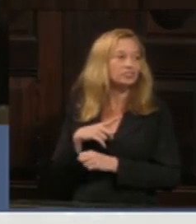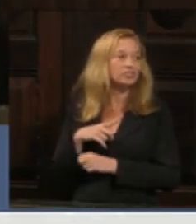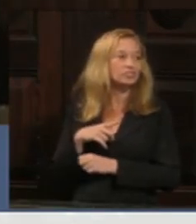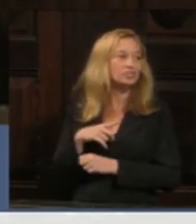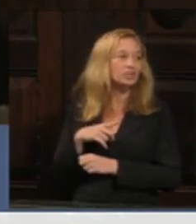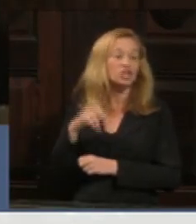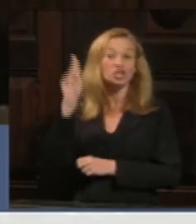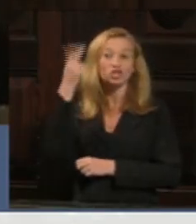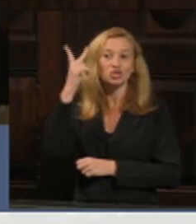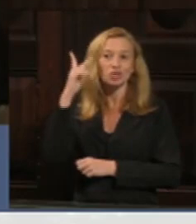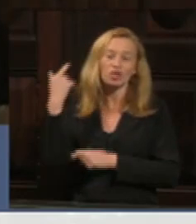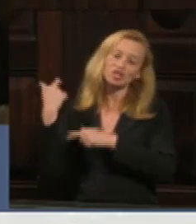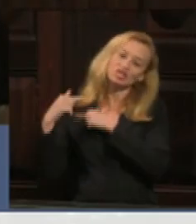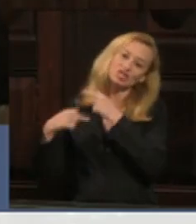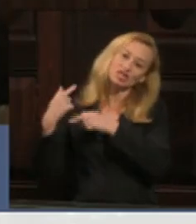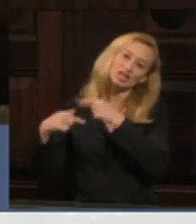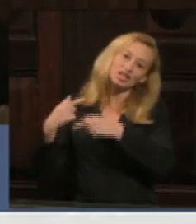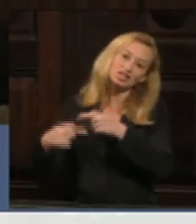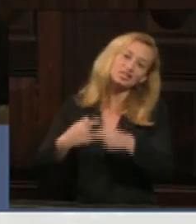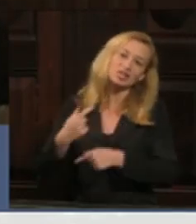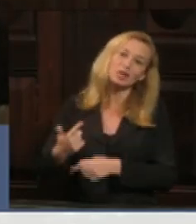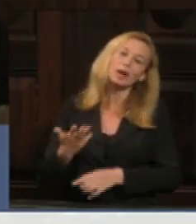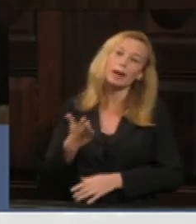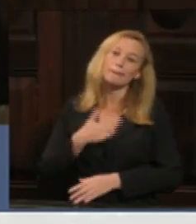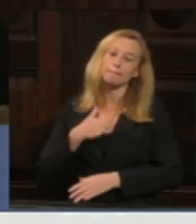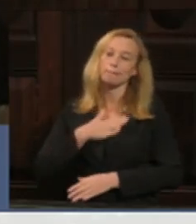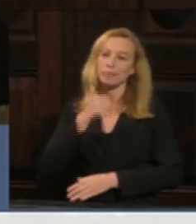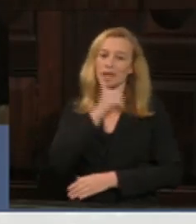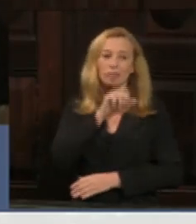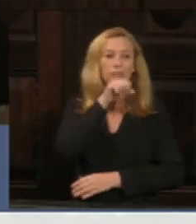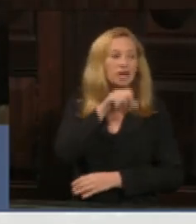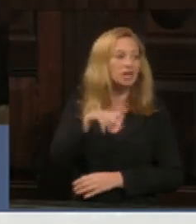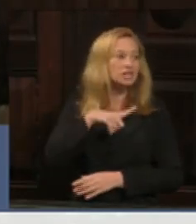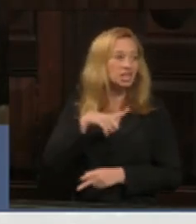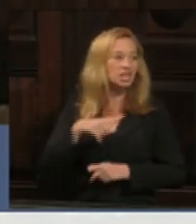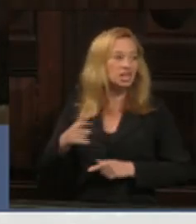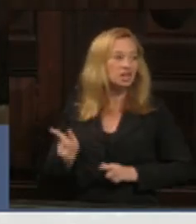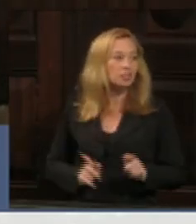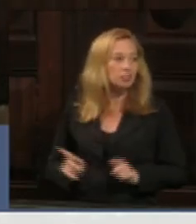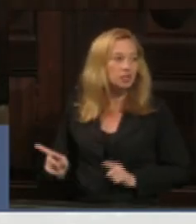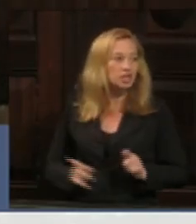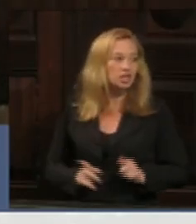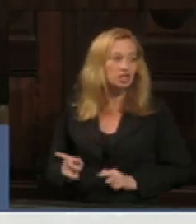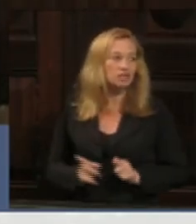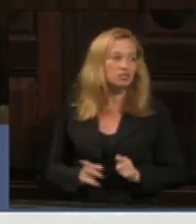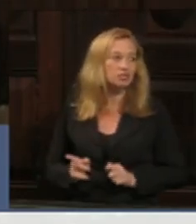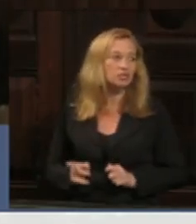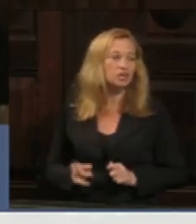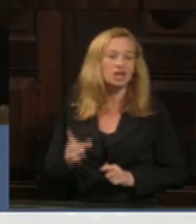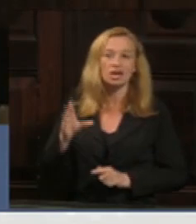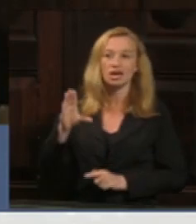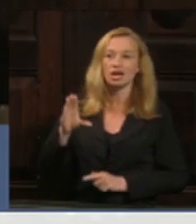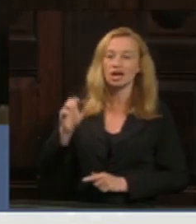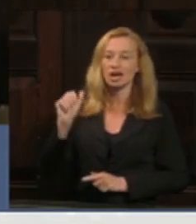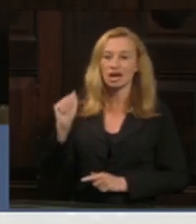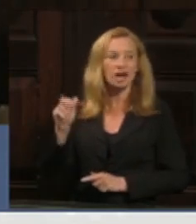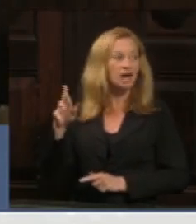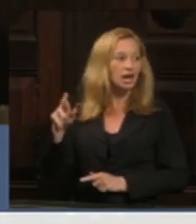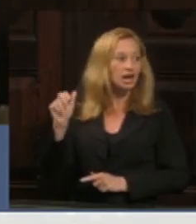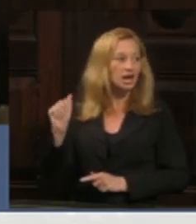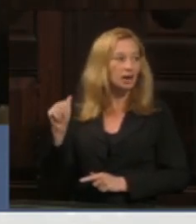parte materna, eu tenho muitos primos, parentes na cidade de Carapebus, e eu me